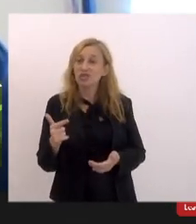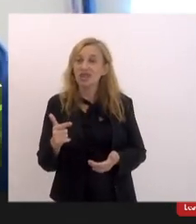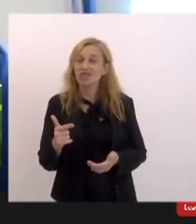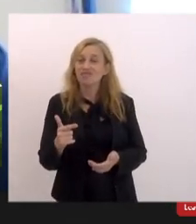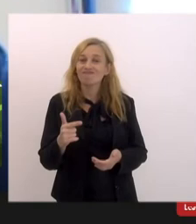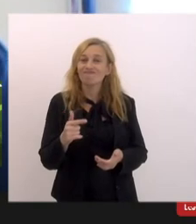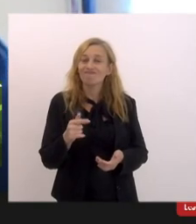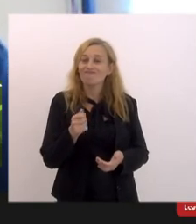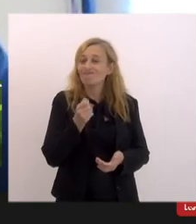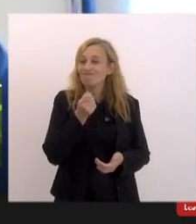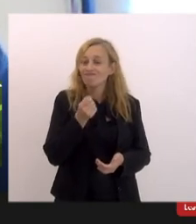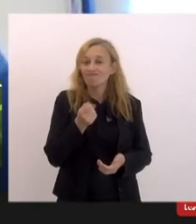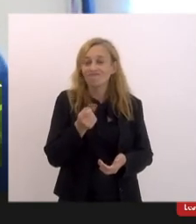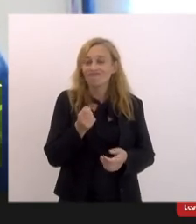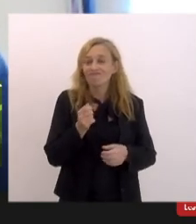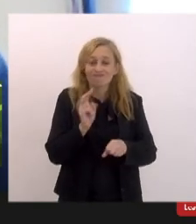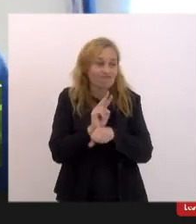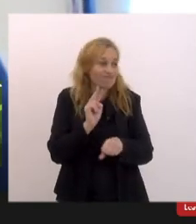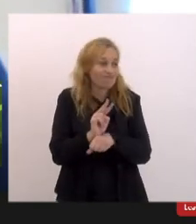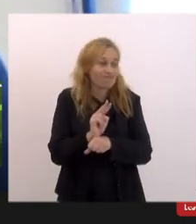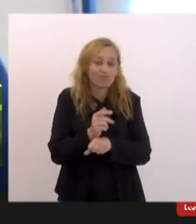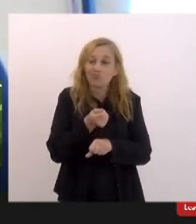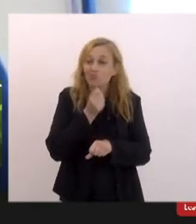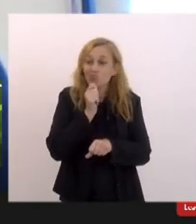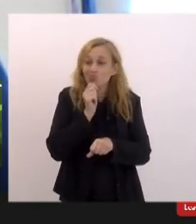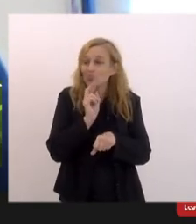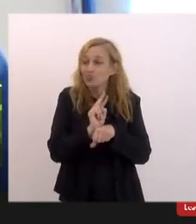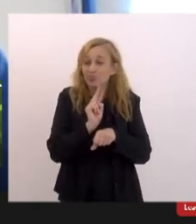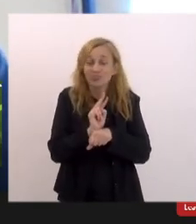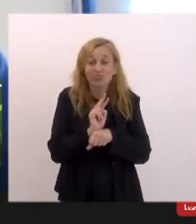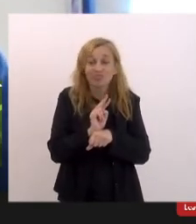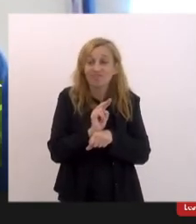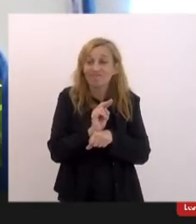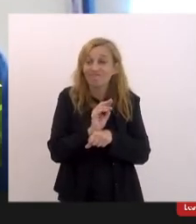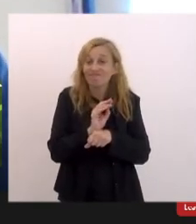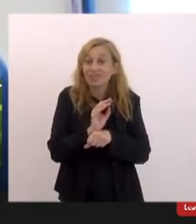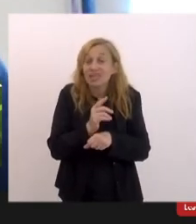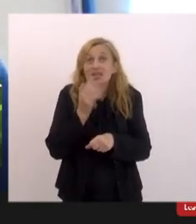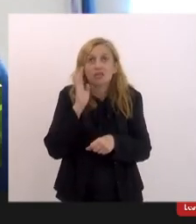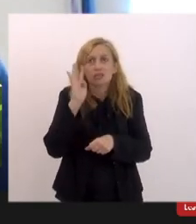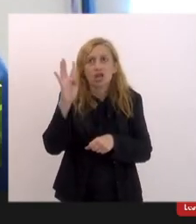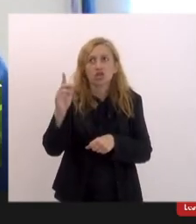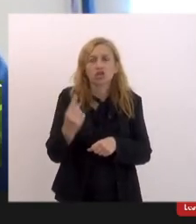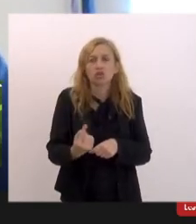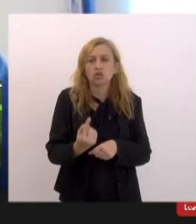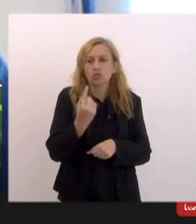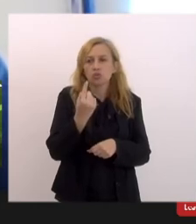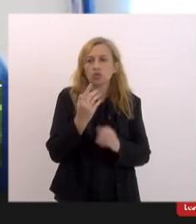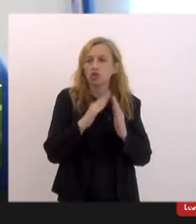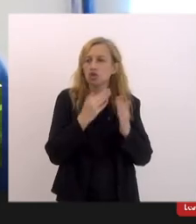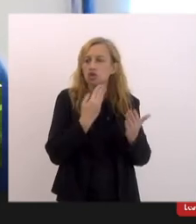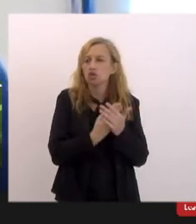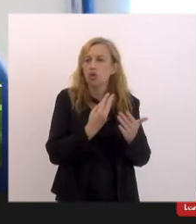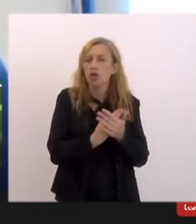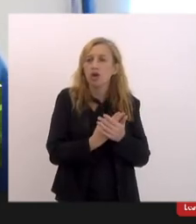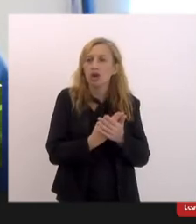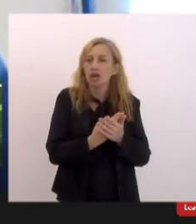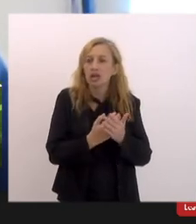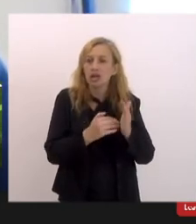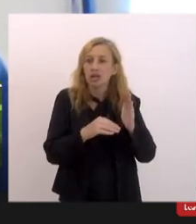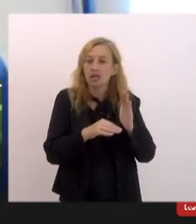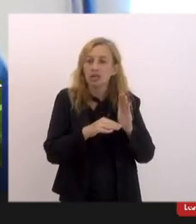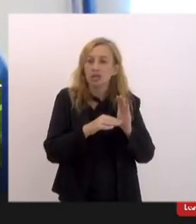inspetor. Uma escola que não tem nenhum inspetor, vocês imaginam o que é uma escola com 3, 4 andares,